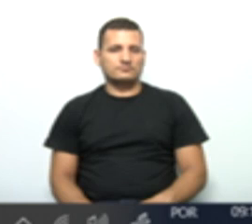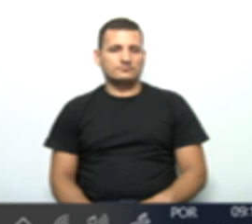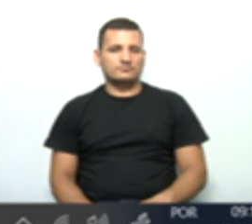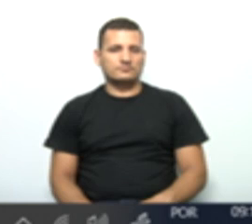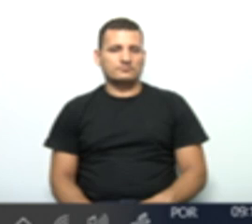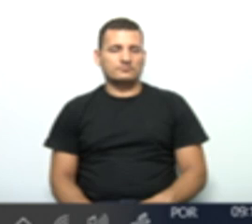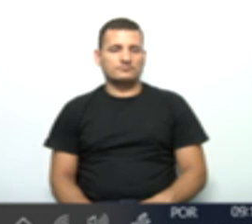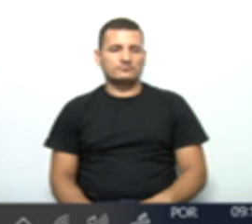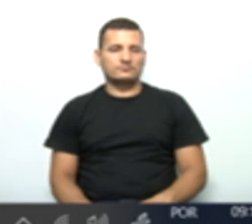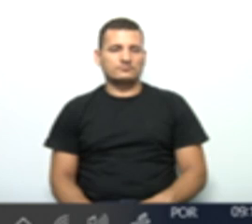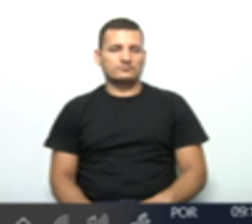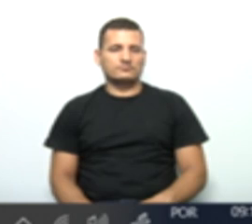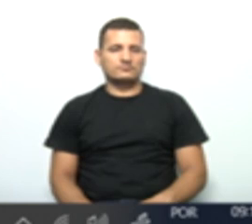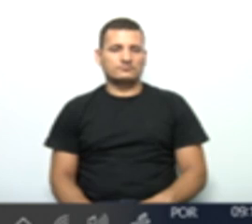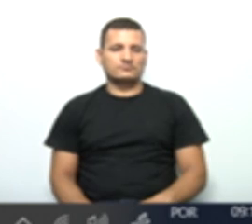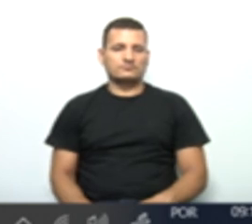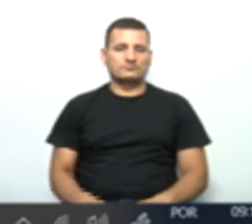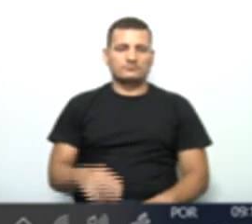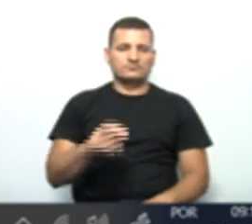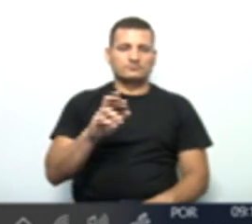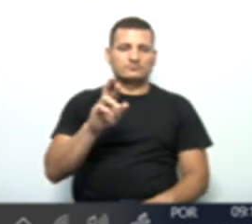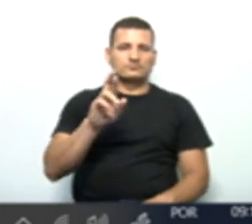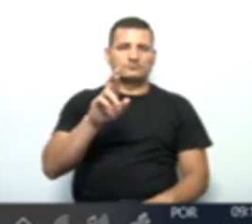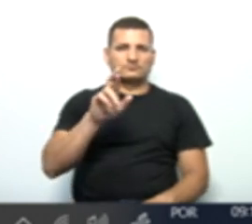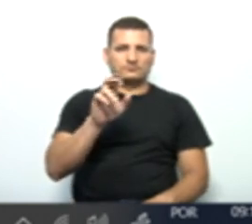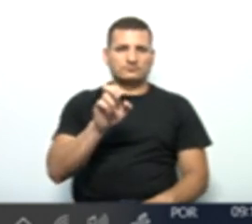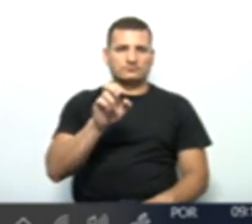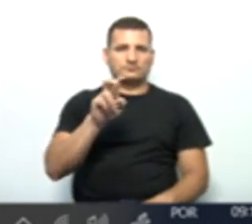Abre e fecha. Aí eu coloco aqui